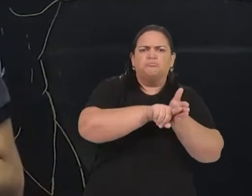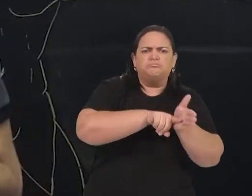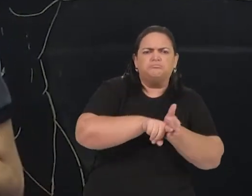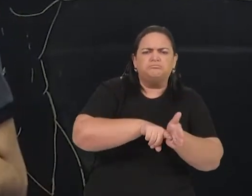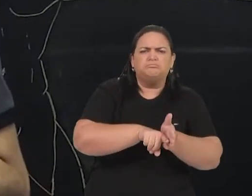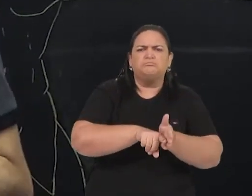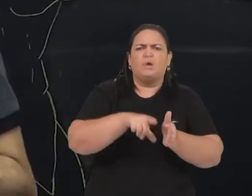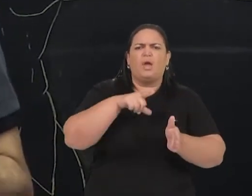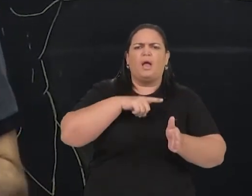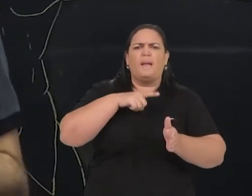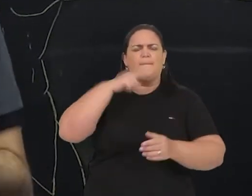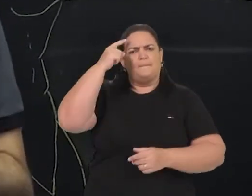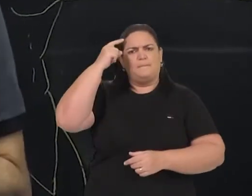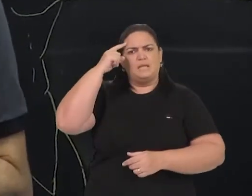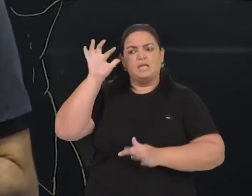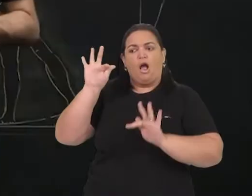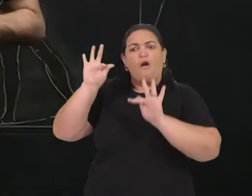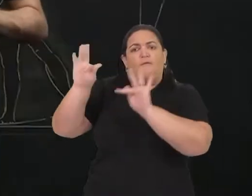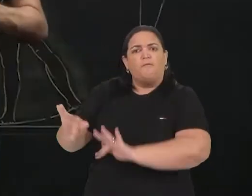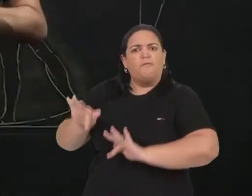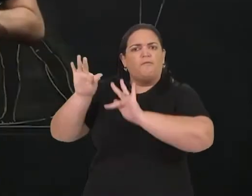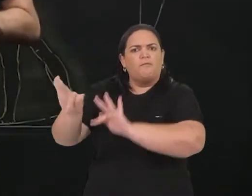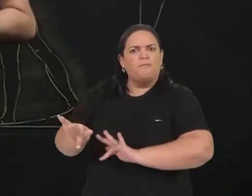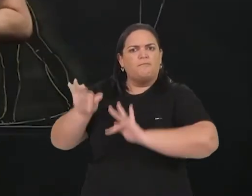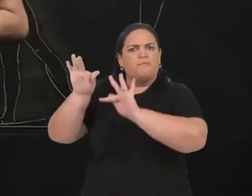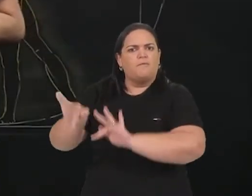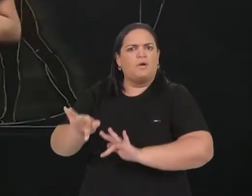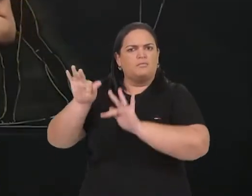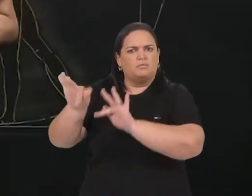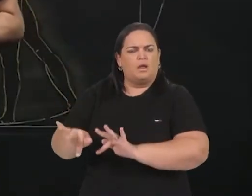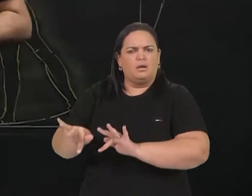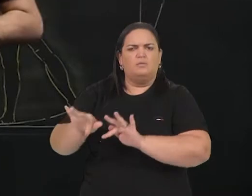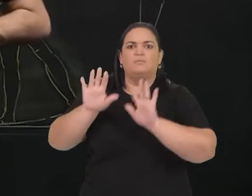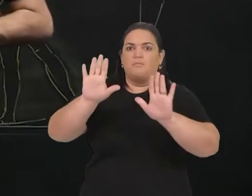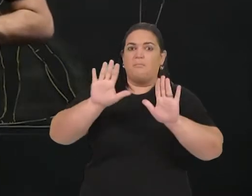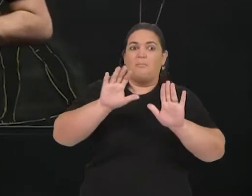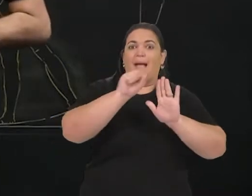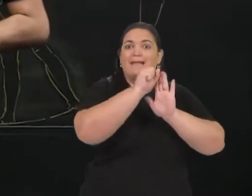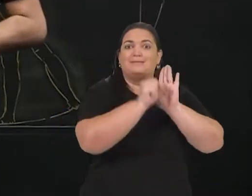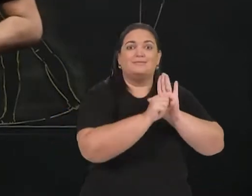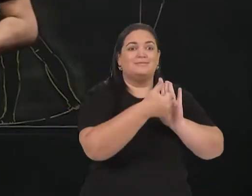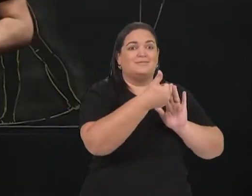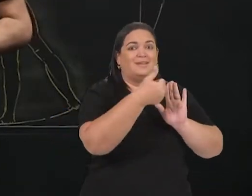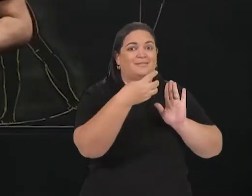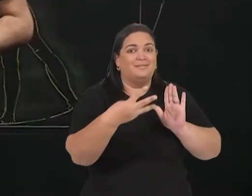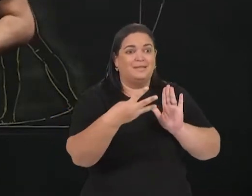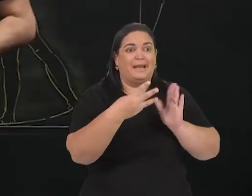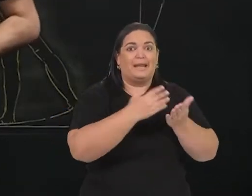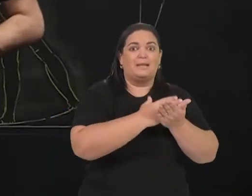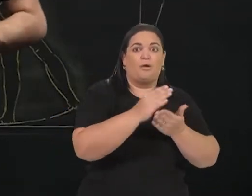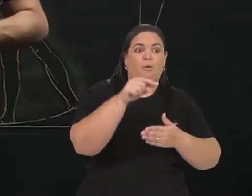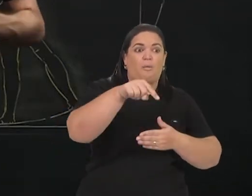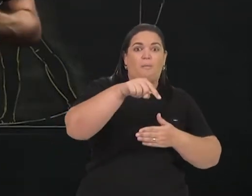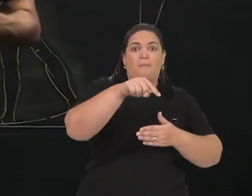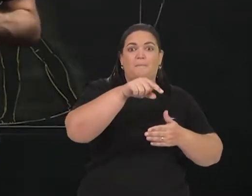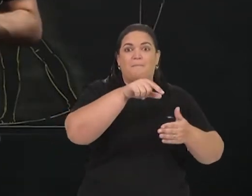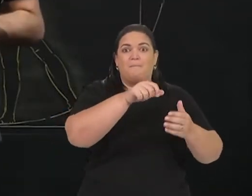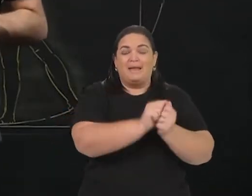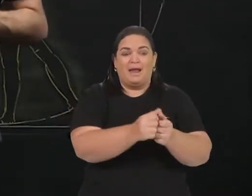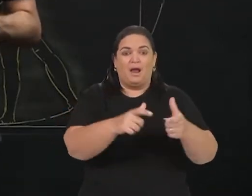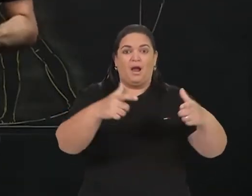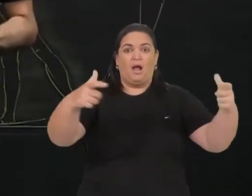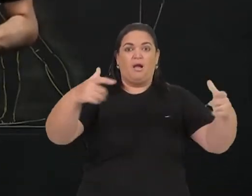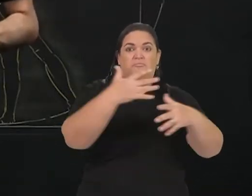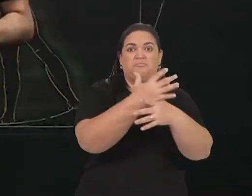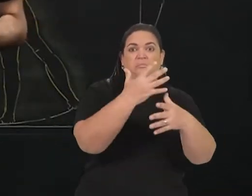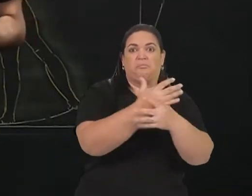feudalismo, com uma vida mais rural e local. Porém, a partir do século XIII, tem um período de renascimento comercial e de fortalecimento